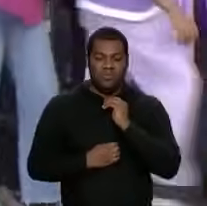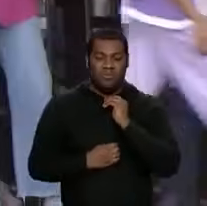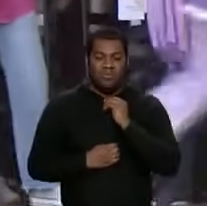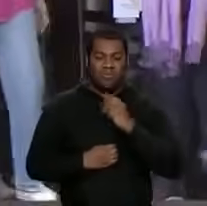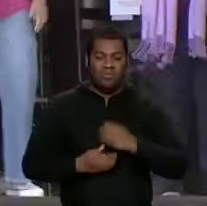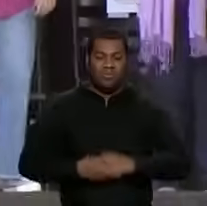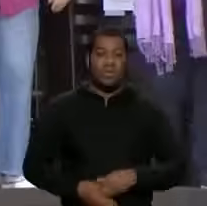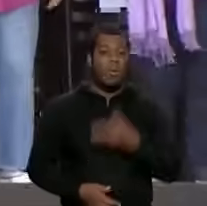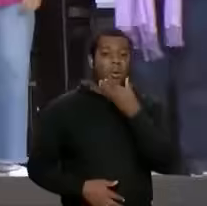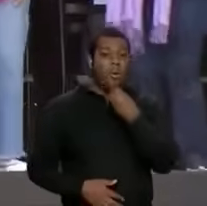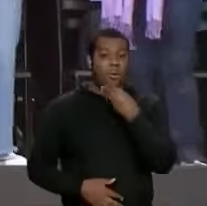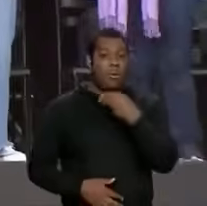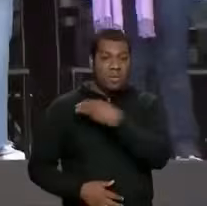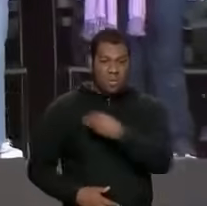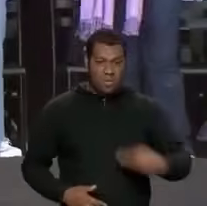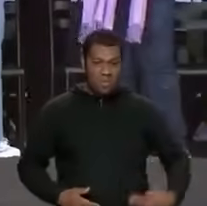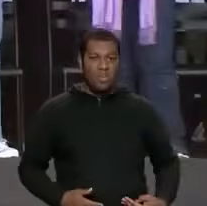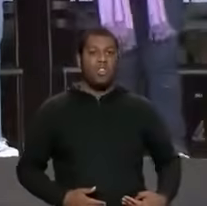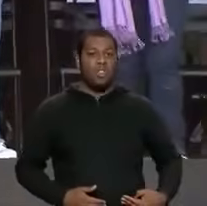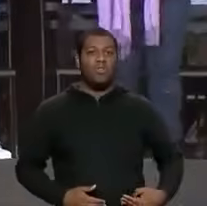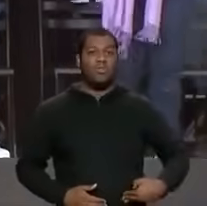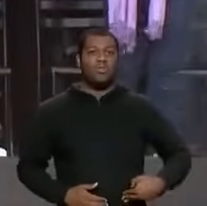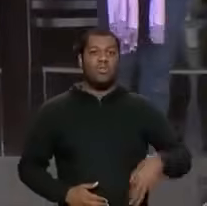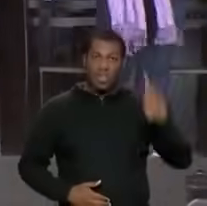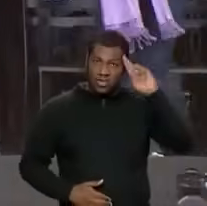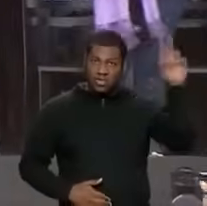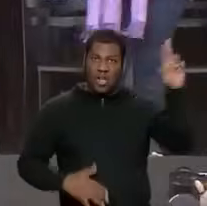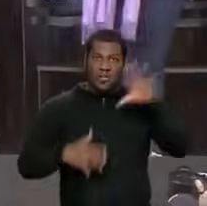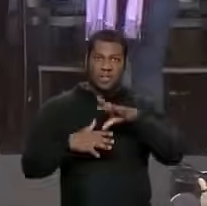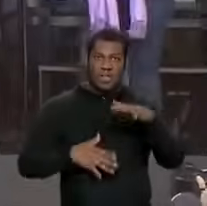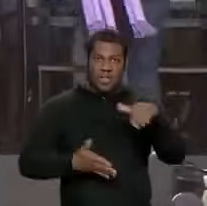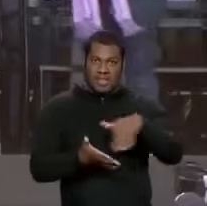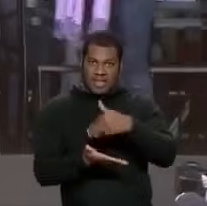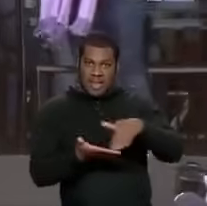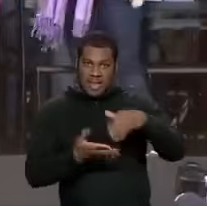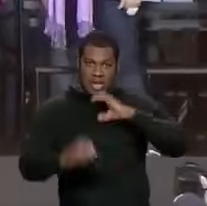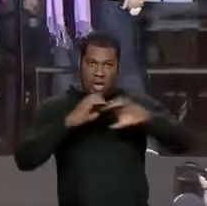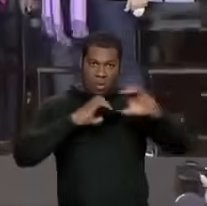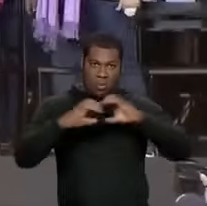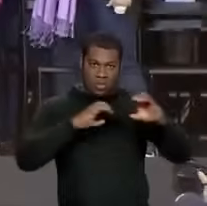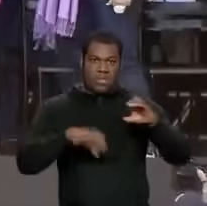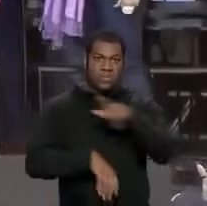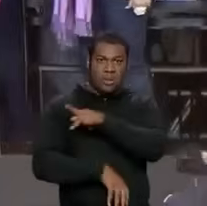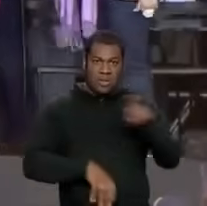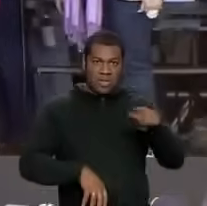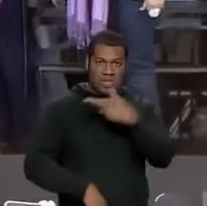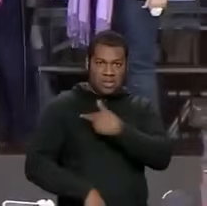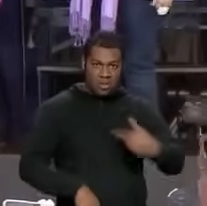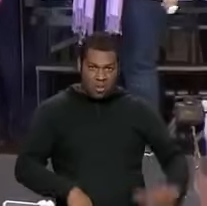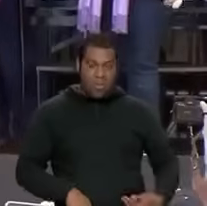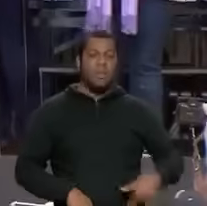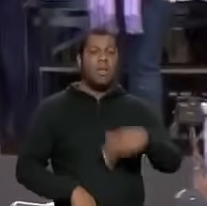o ministro de estado e chefe da secretaria de comunicação da presidência da república